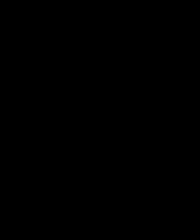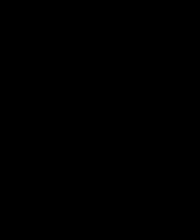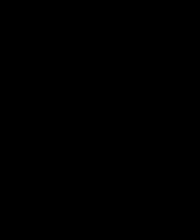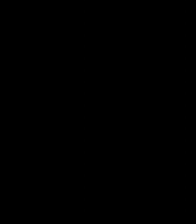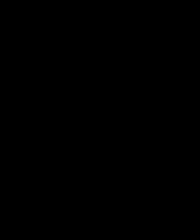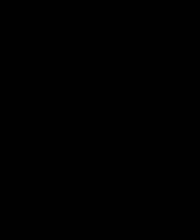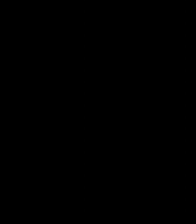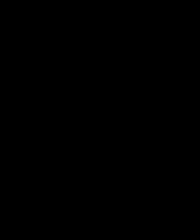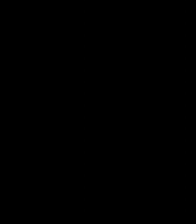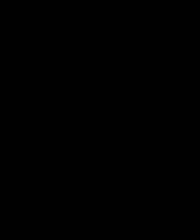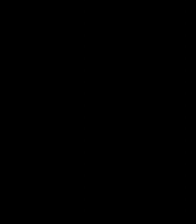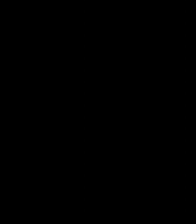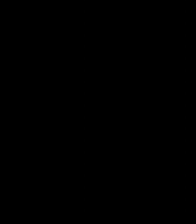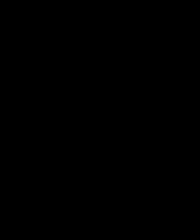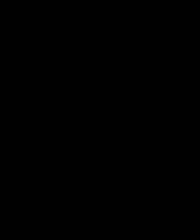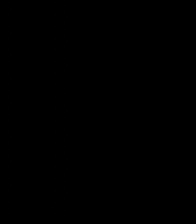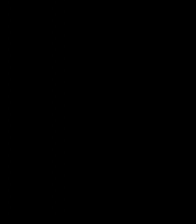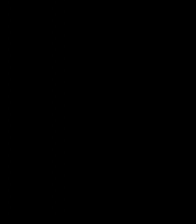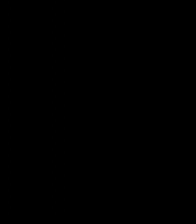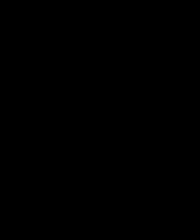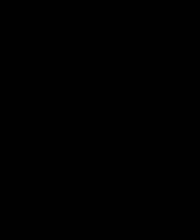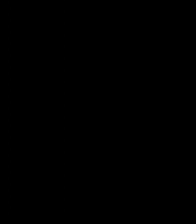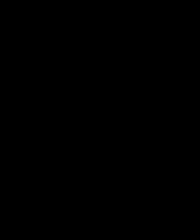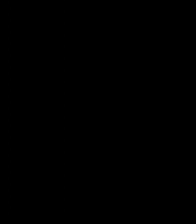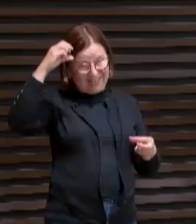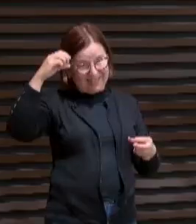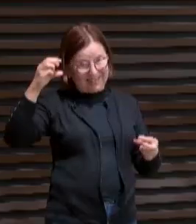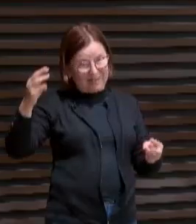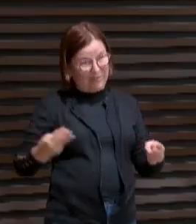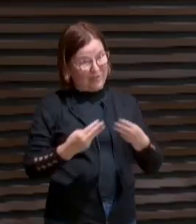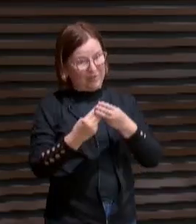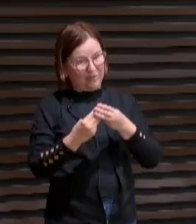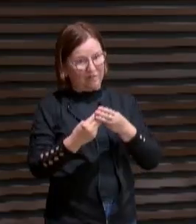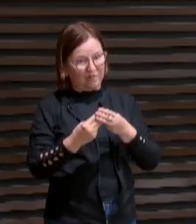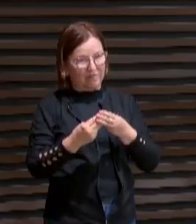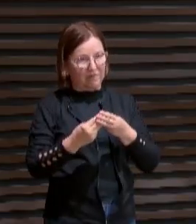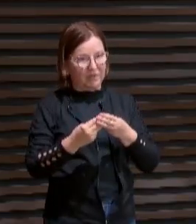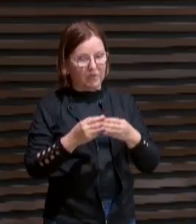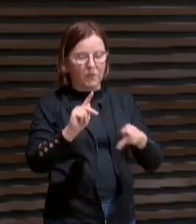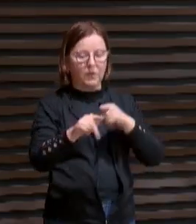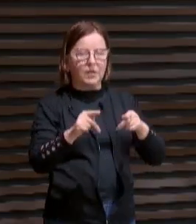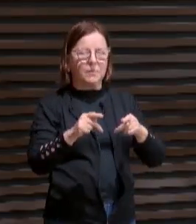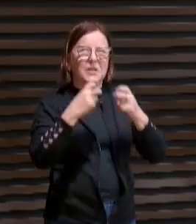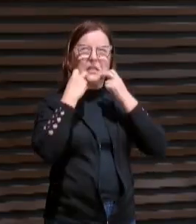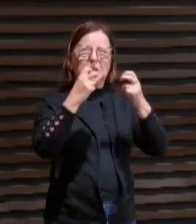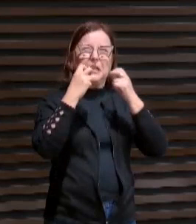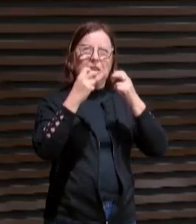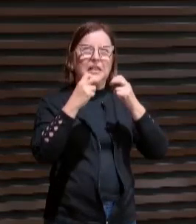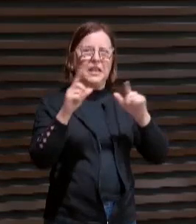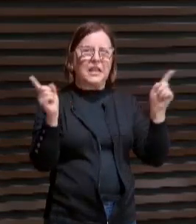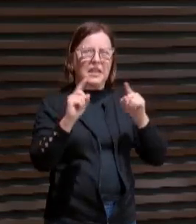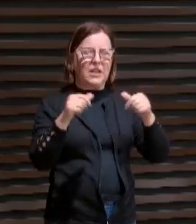que vos solte o rei dos judeus? Então gritaram todos novamente: não